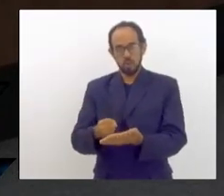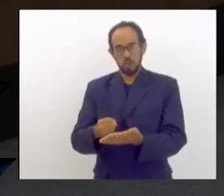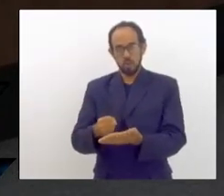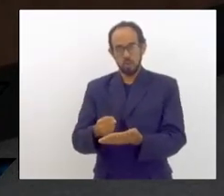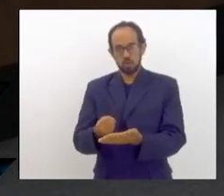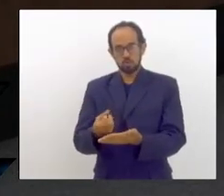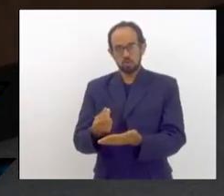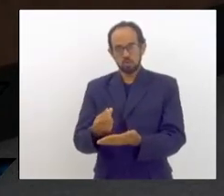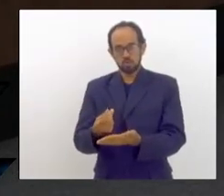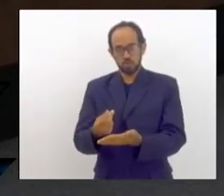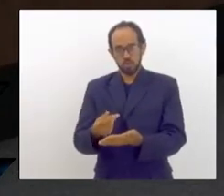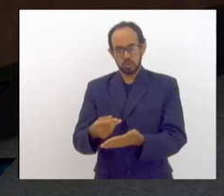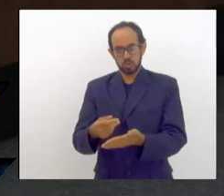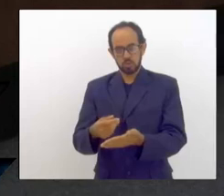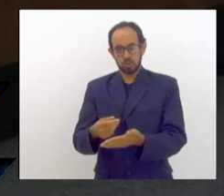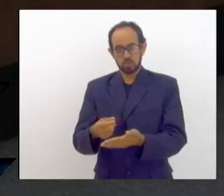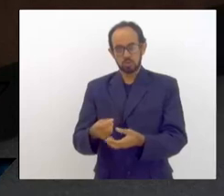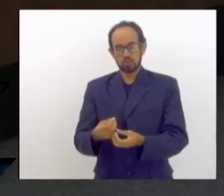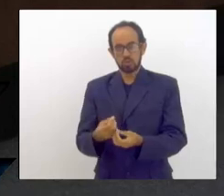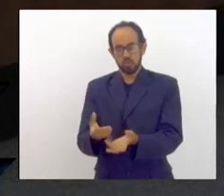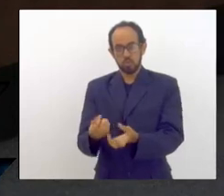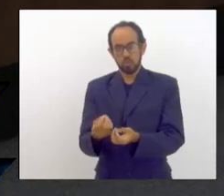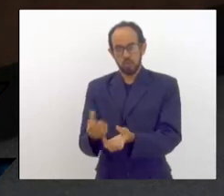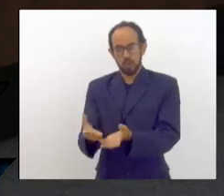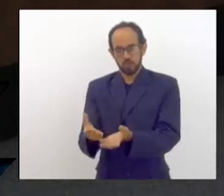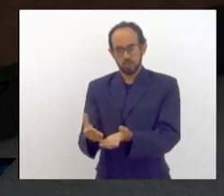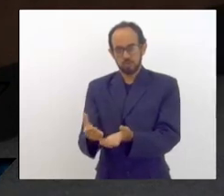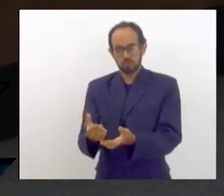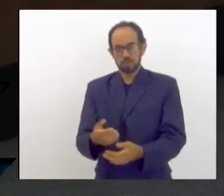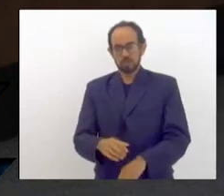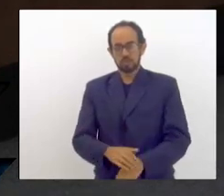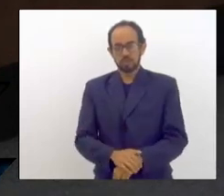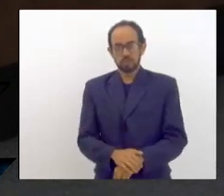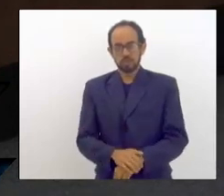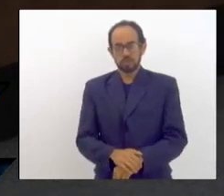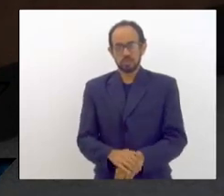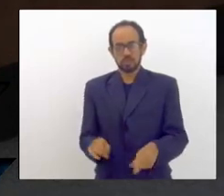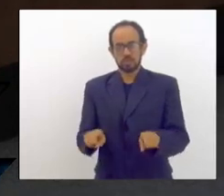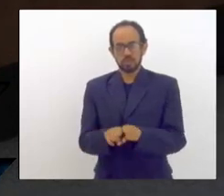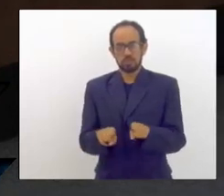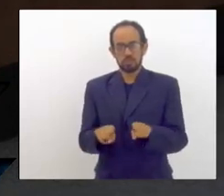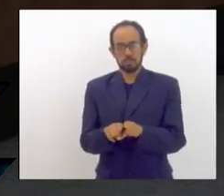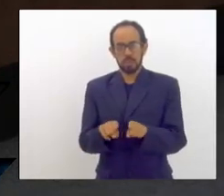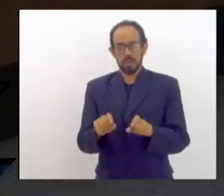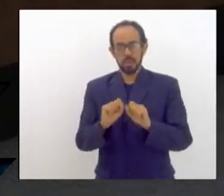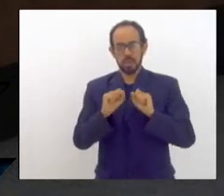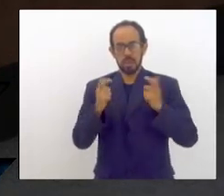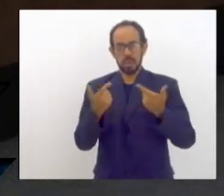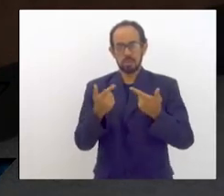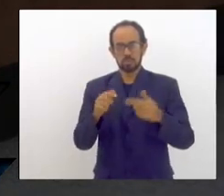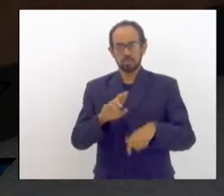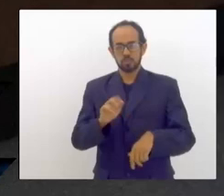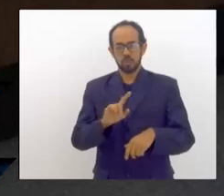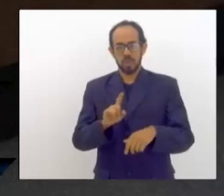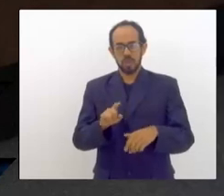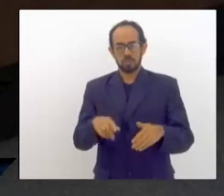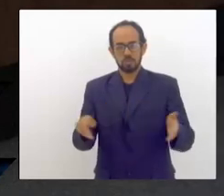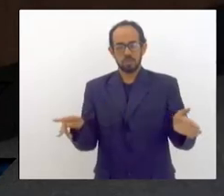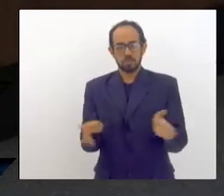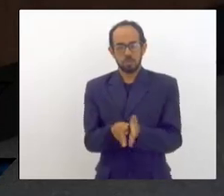cidade, de doações, inclusive da Assembleia Legislativa, não em proveito próprio, mas não